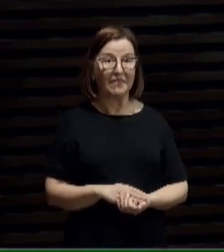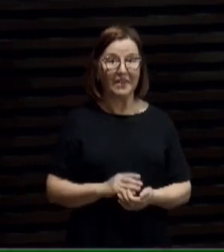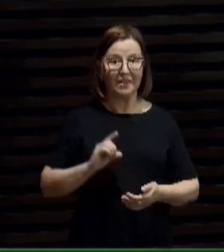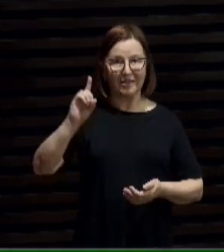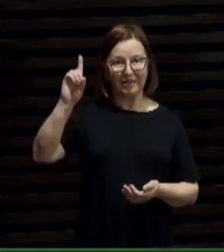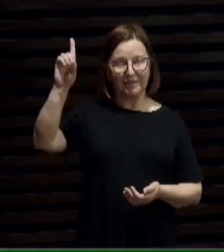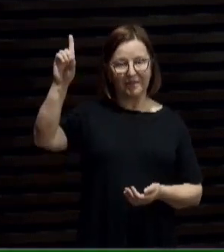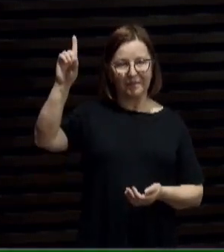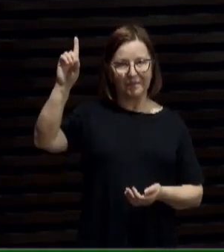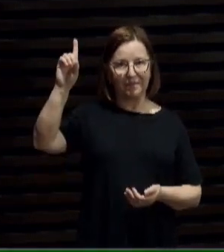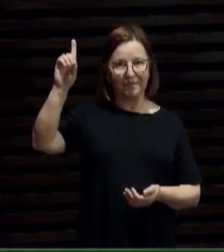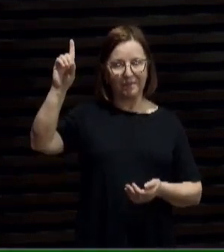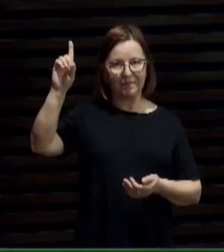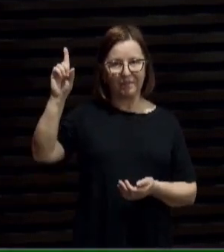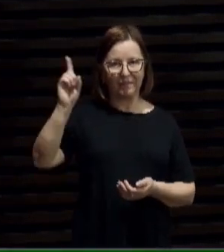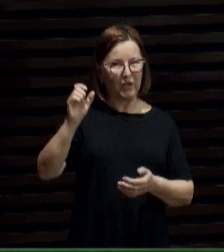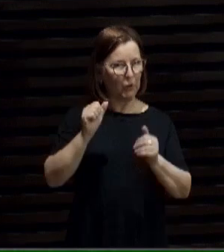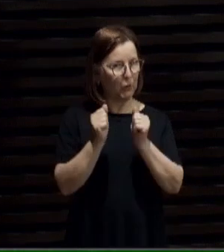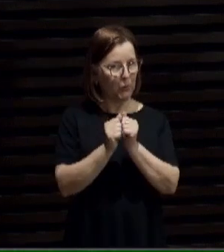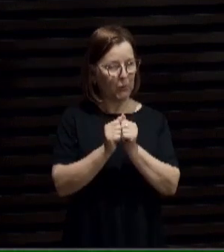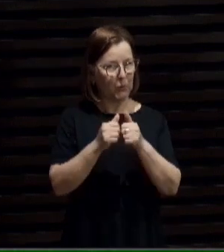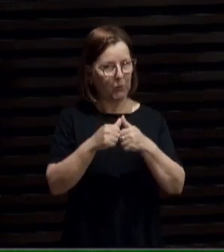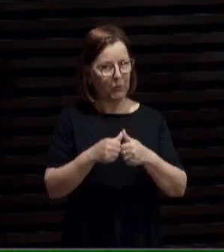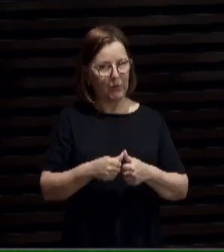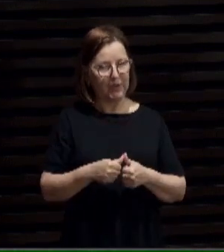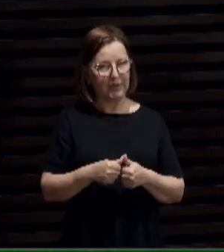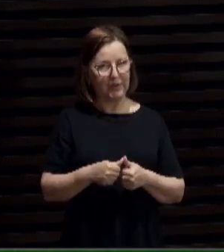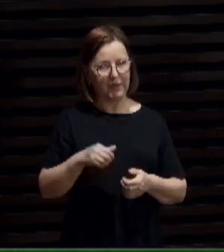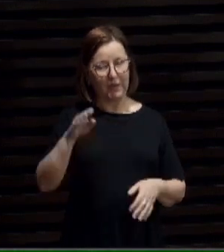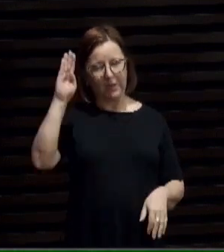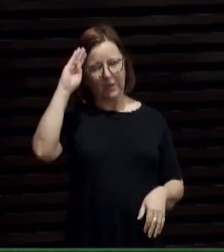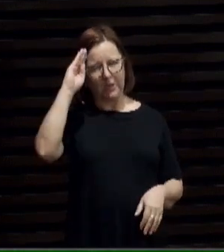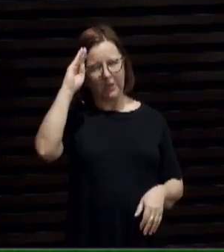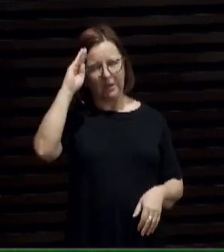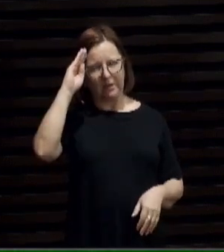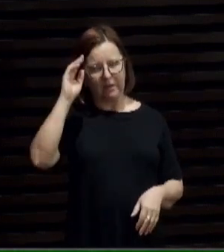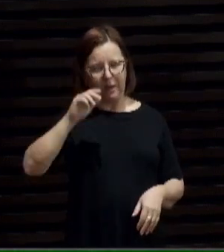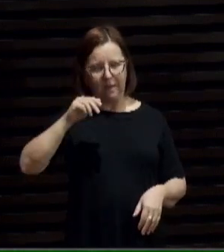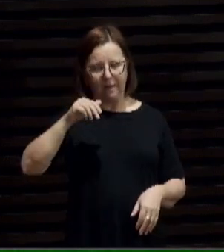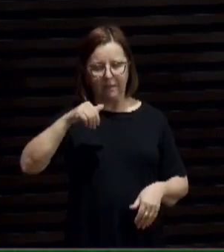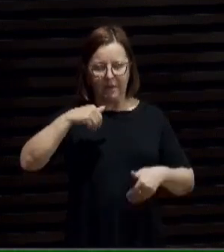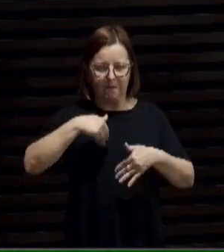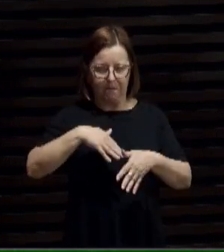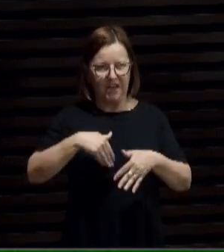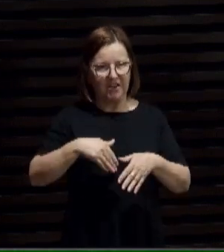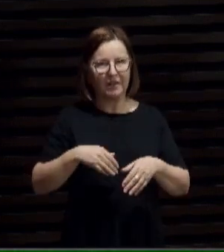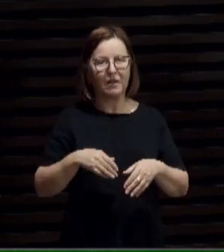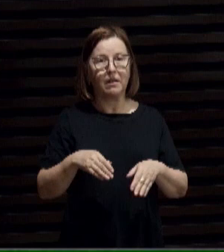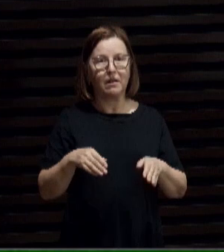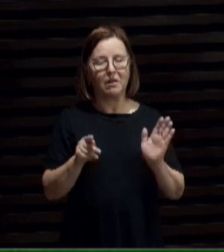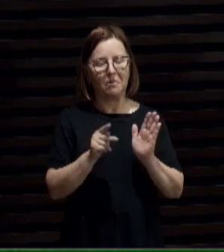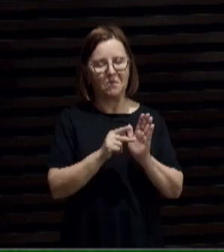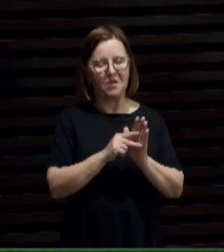Deus não irá com esse homem que marcha em sua própria força e por